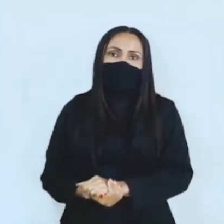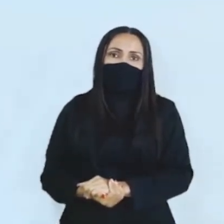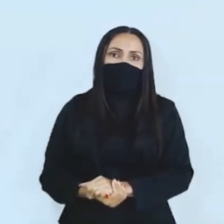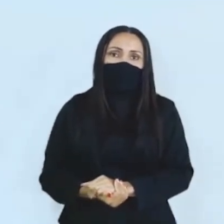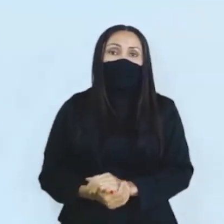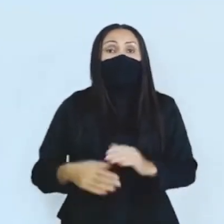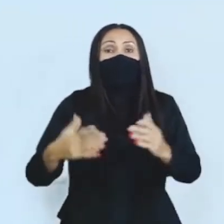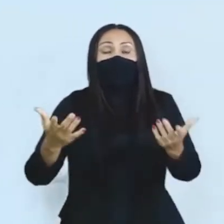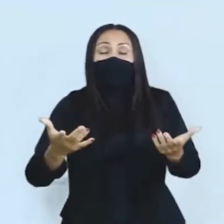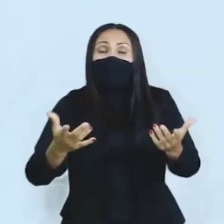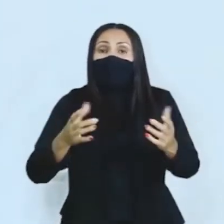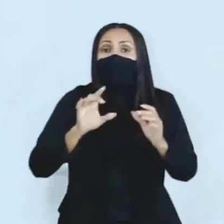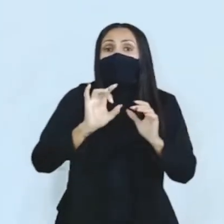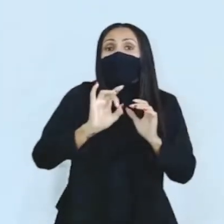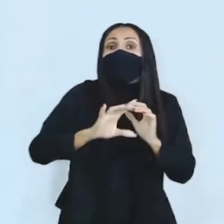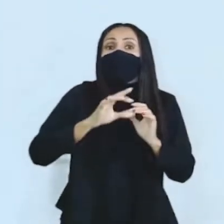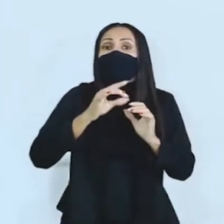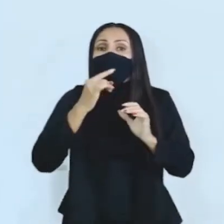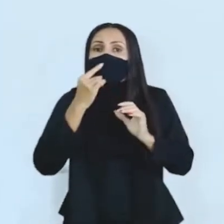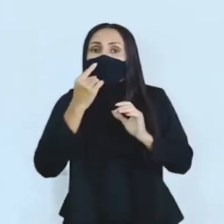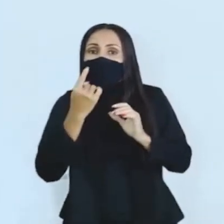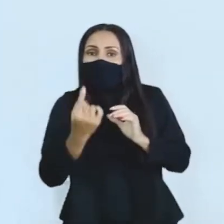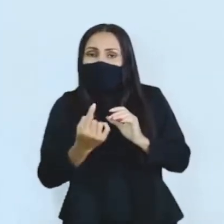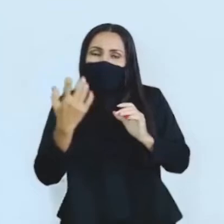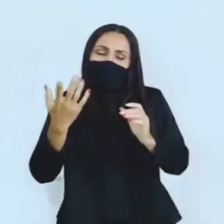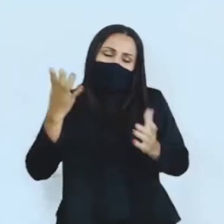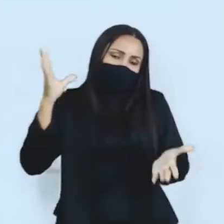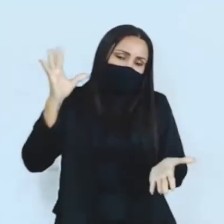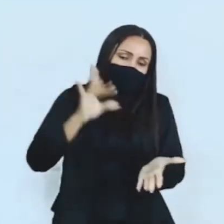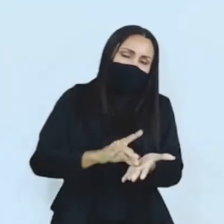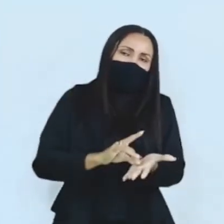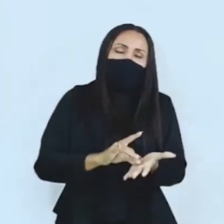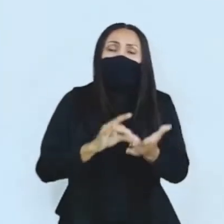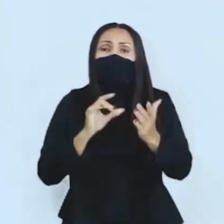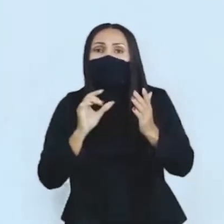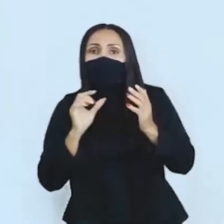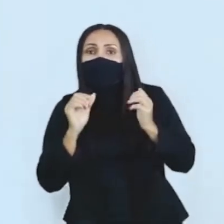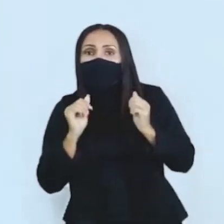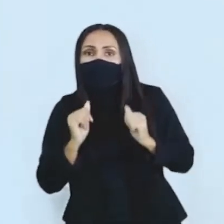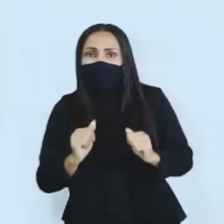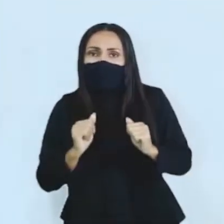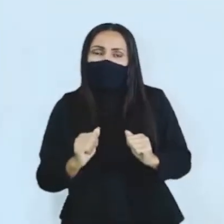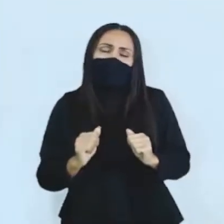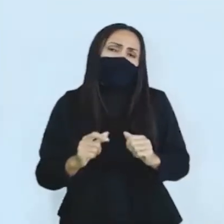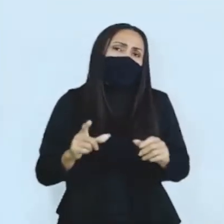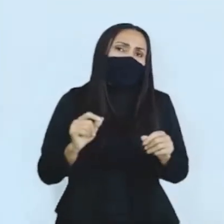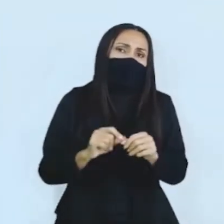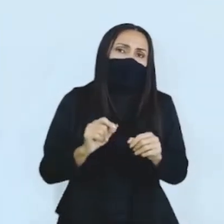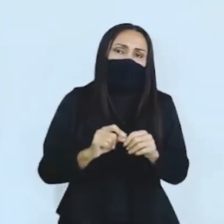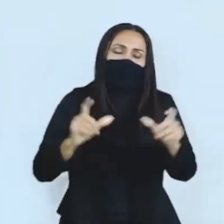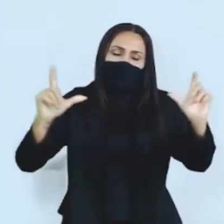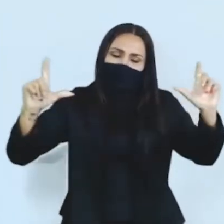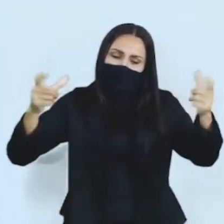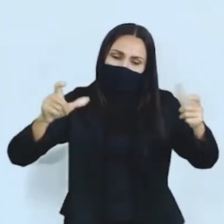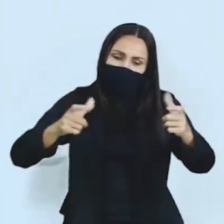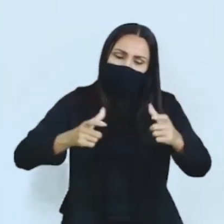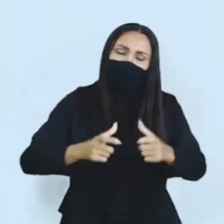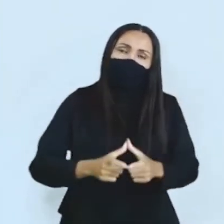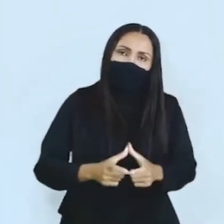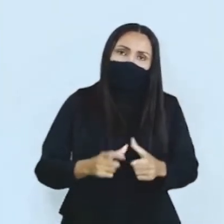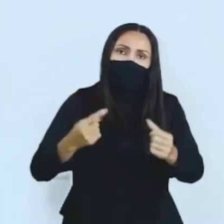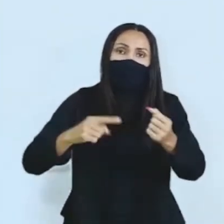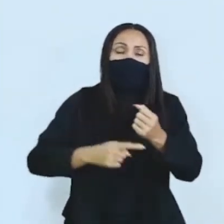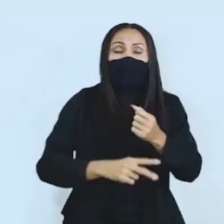essa noção é apenas uma das que são aplicadas para poder executar a redução da profundidade